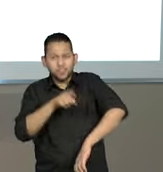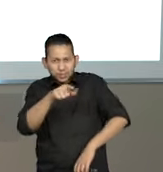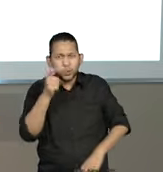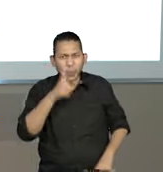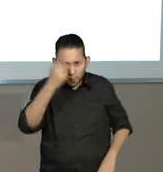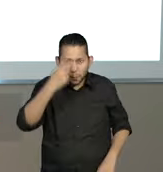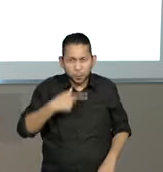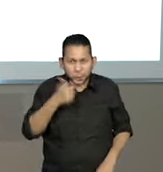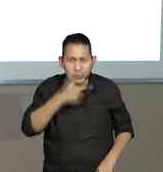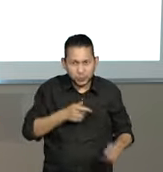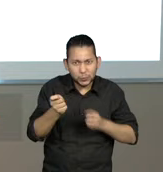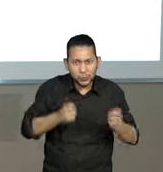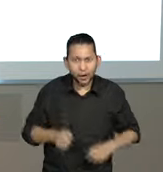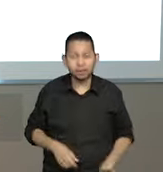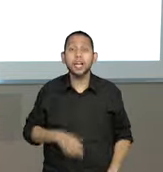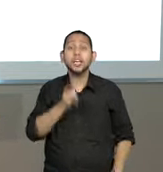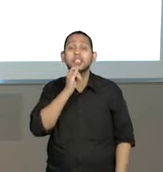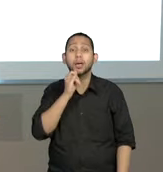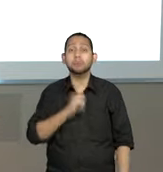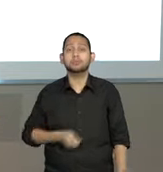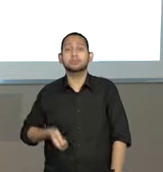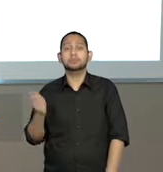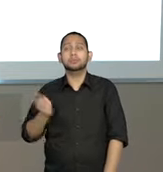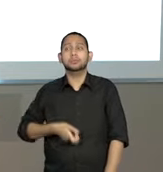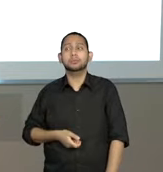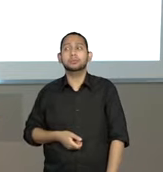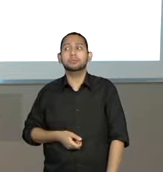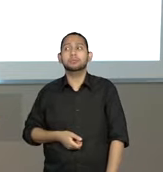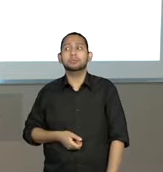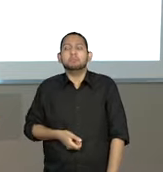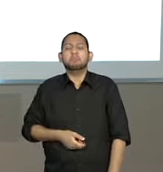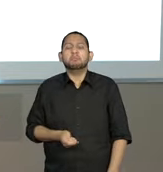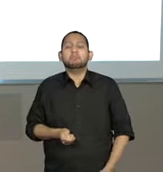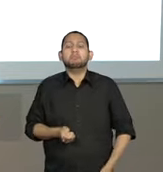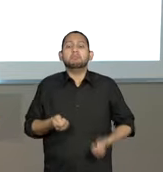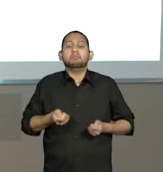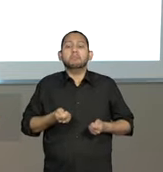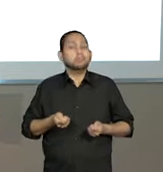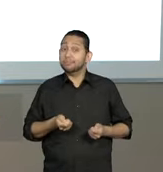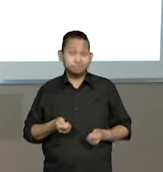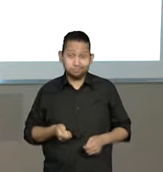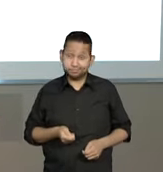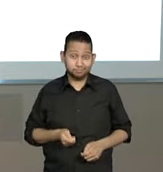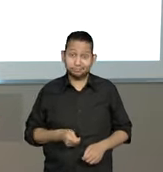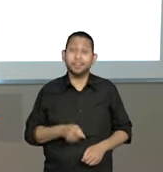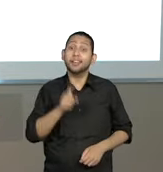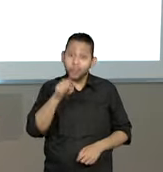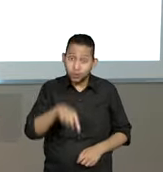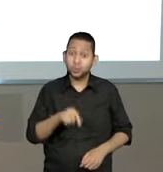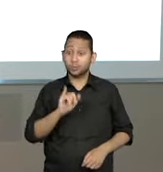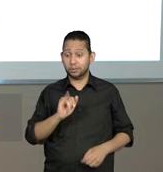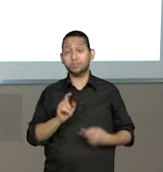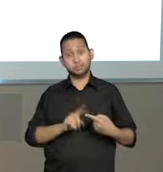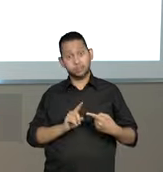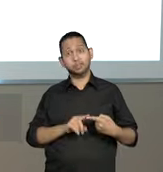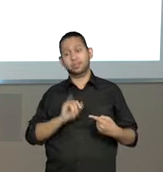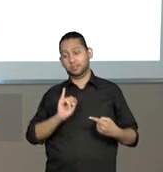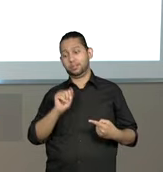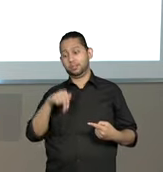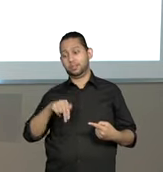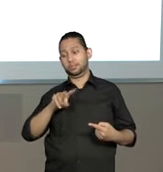involuntariamente. A pessoa não pensou, não, minha perna vai subir, ela sobe sozinha, tá? Isso aí é um movimento